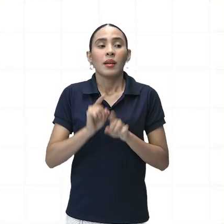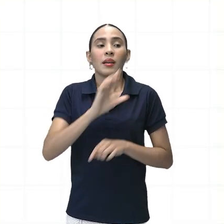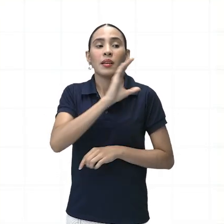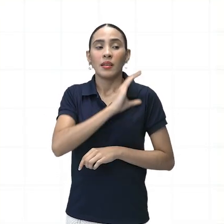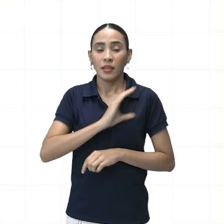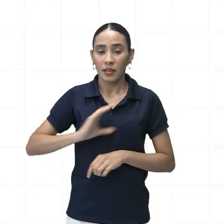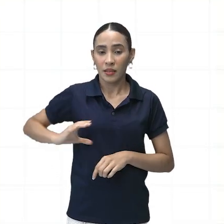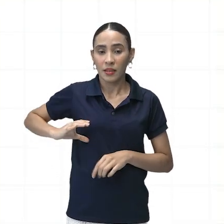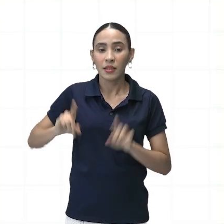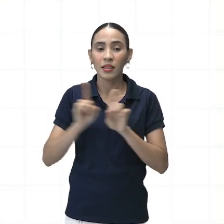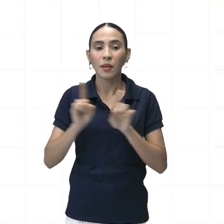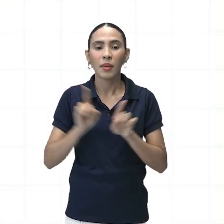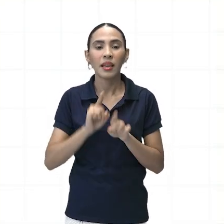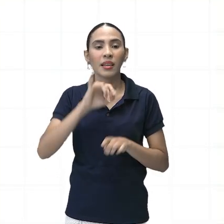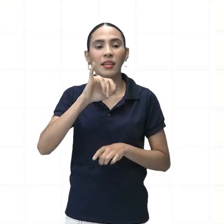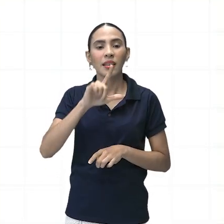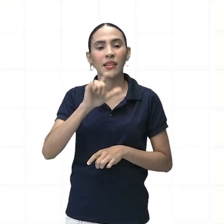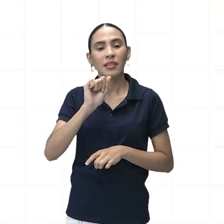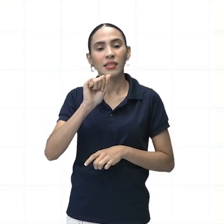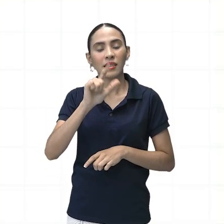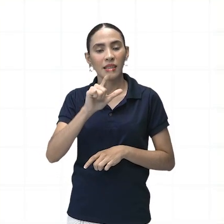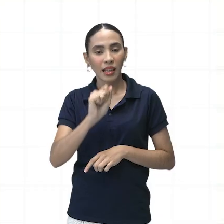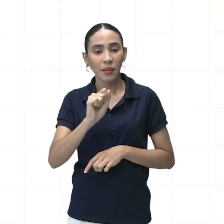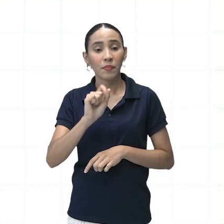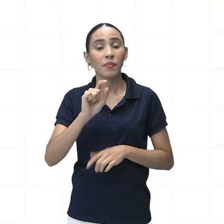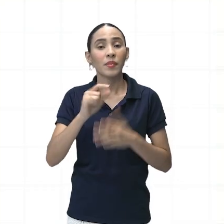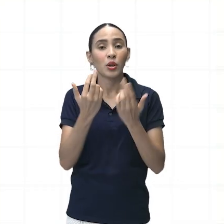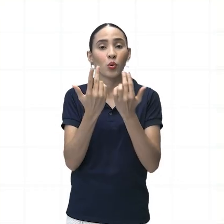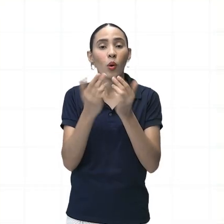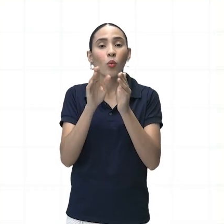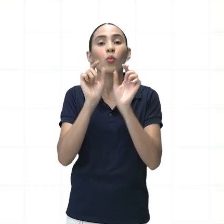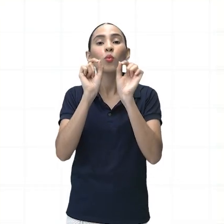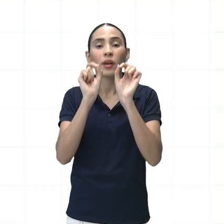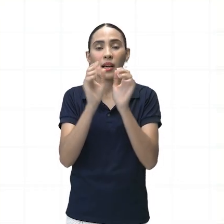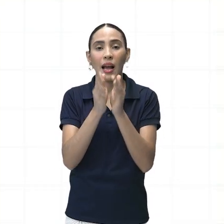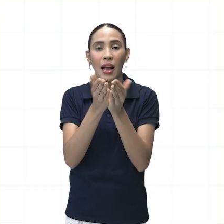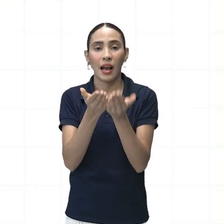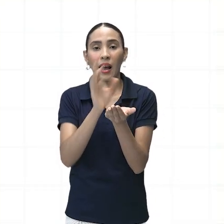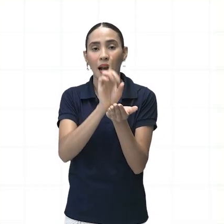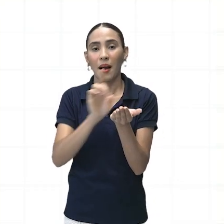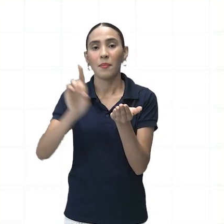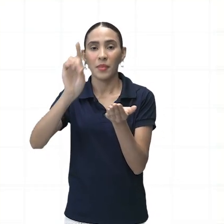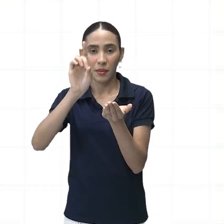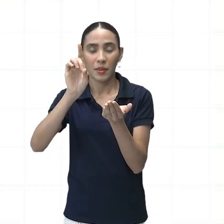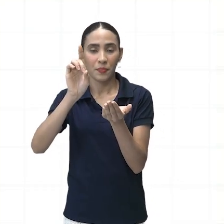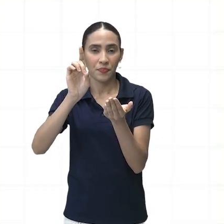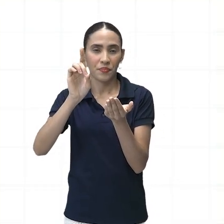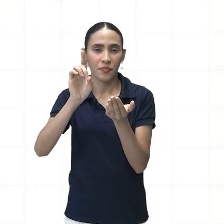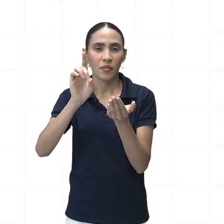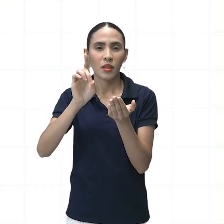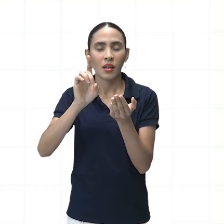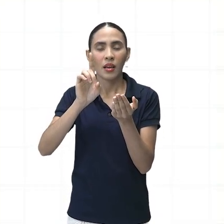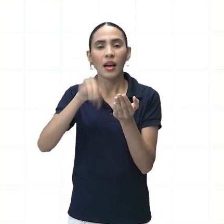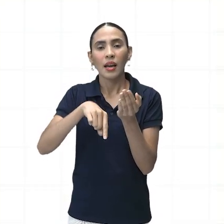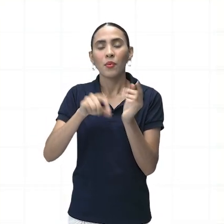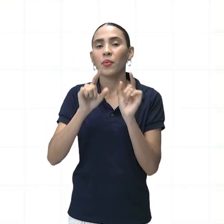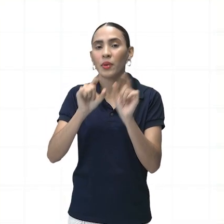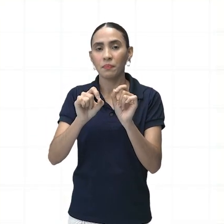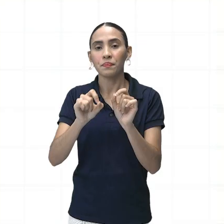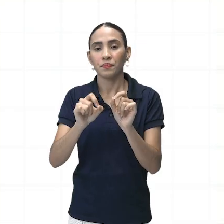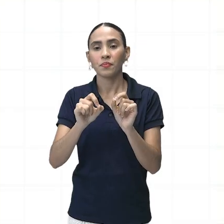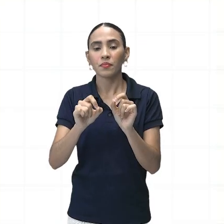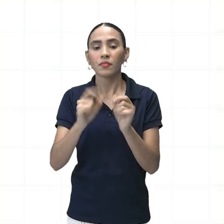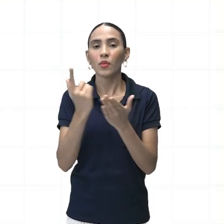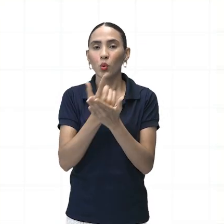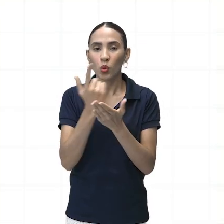o islã, que têm em comum a mesma fonte, a Bíblia, né? A Bíblia, claro que são partes